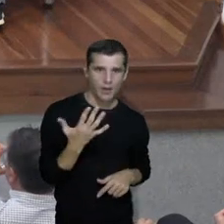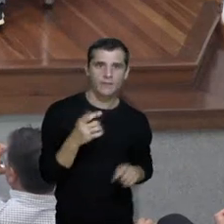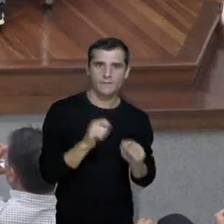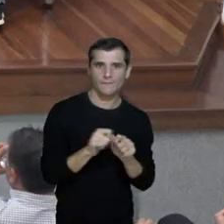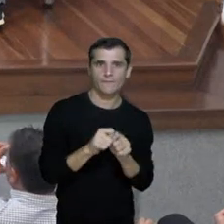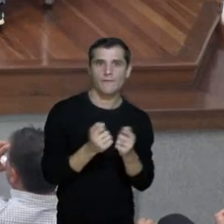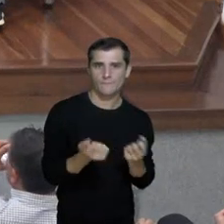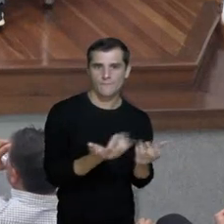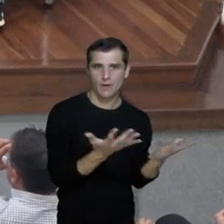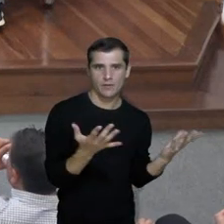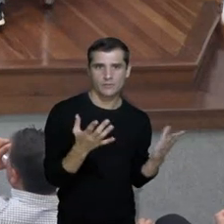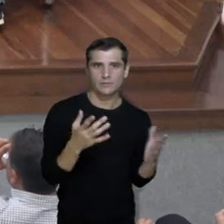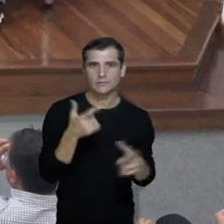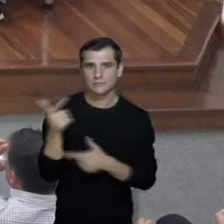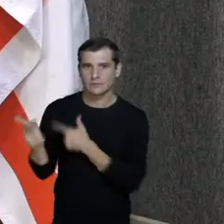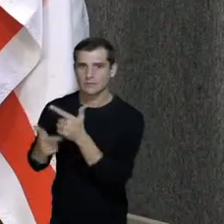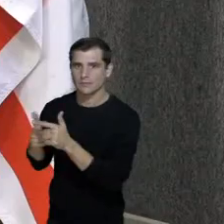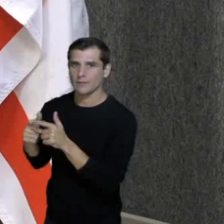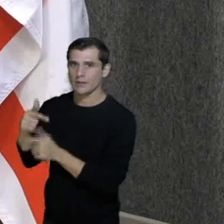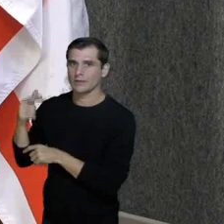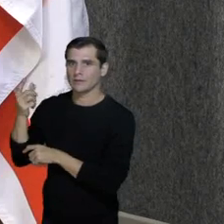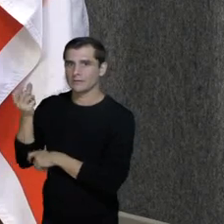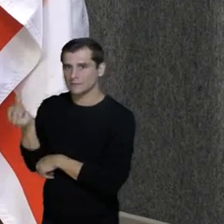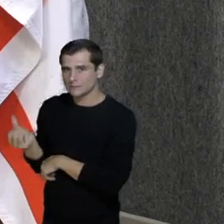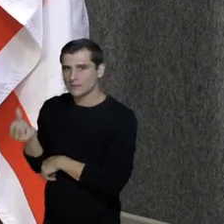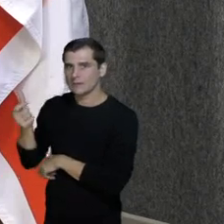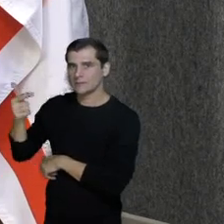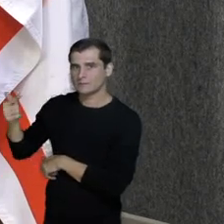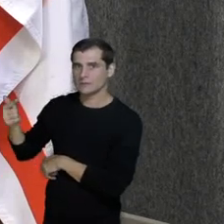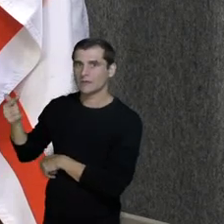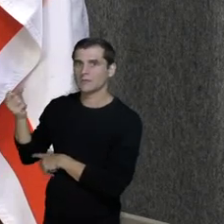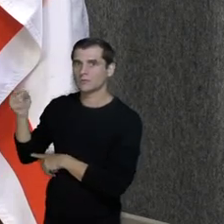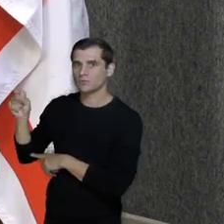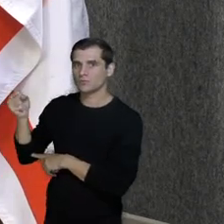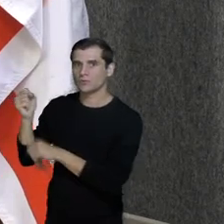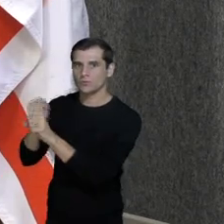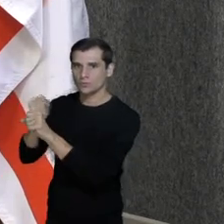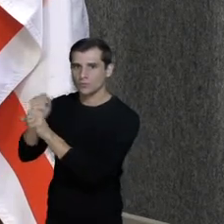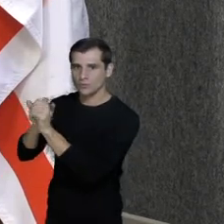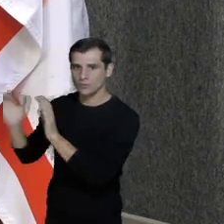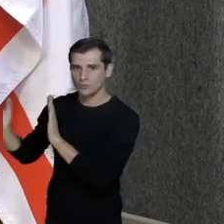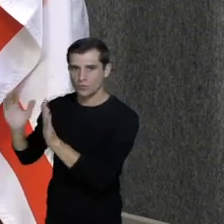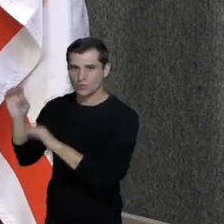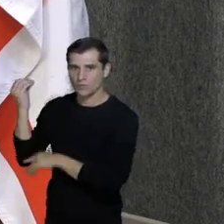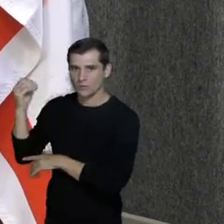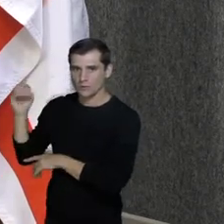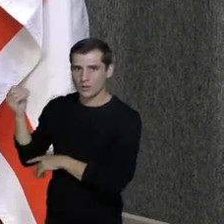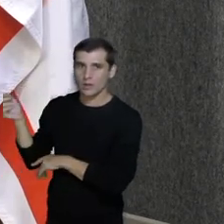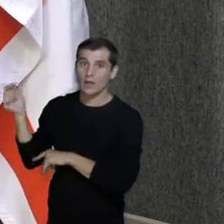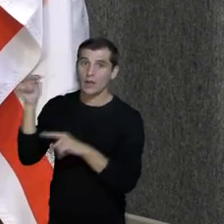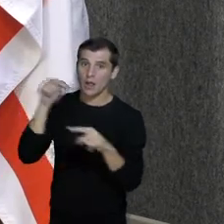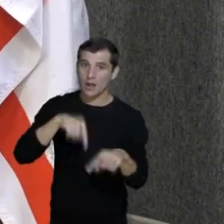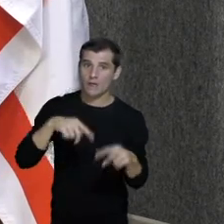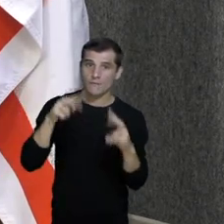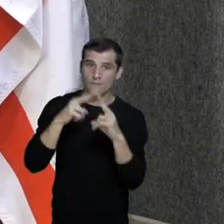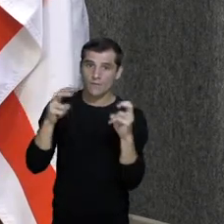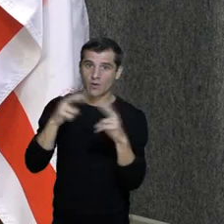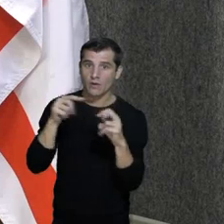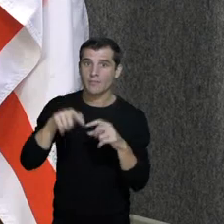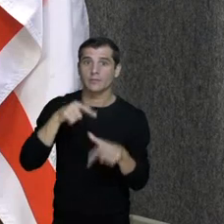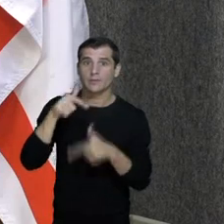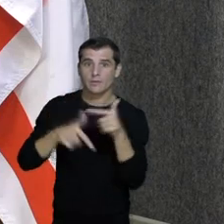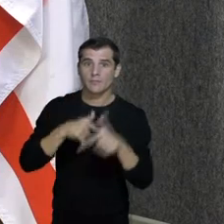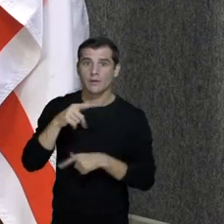quase 7 8 anos em Porto Alegre numa agência chamada mar Andrade aqui em Florianópolis Trabalhei na propag na